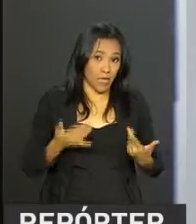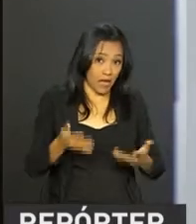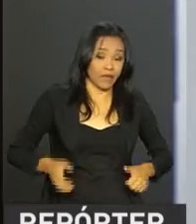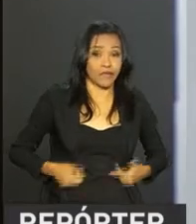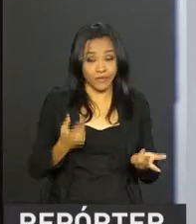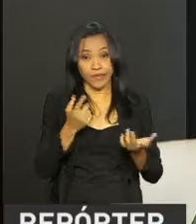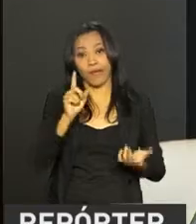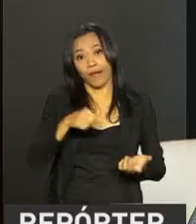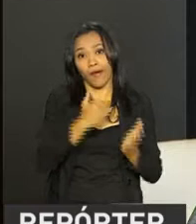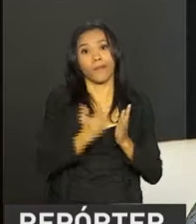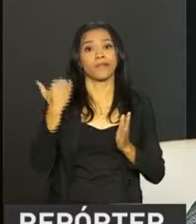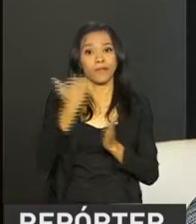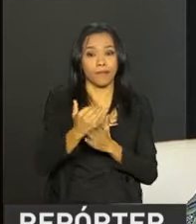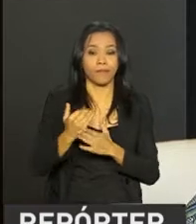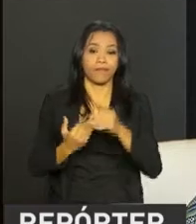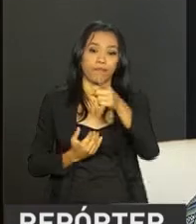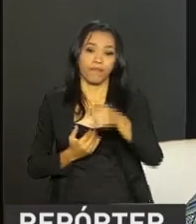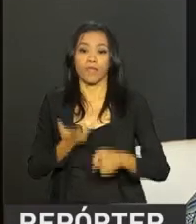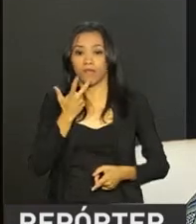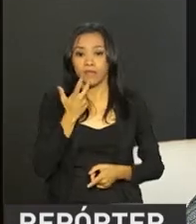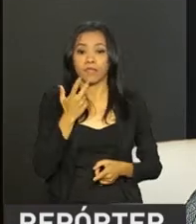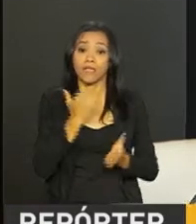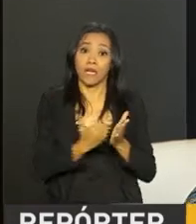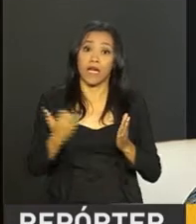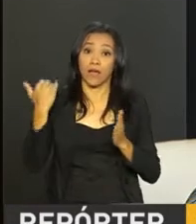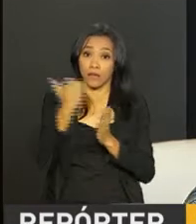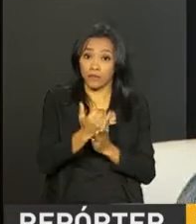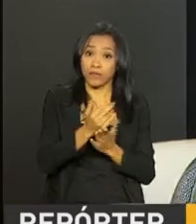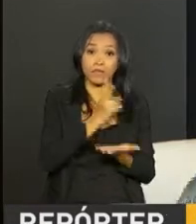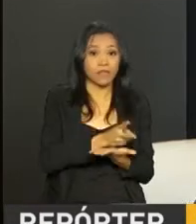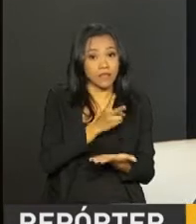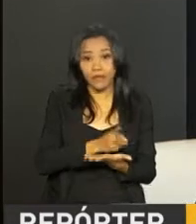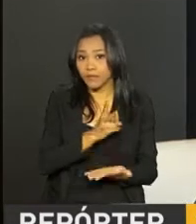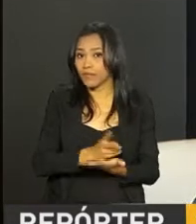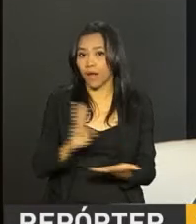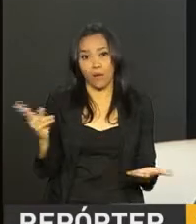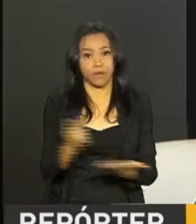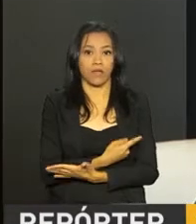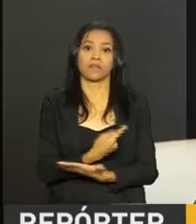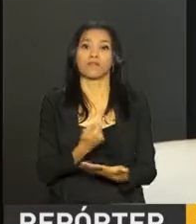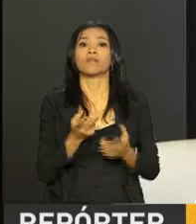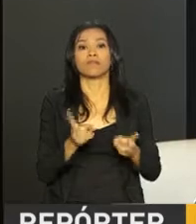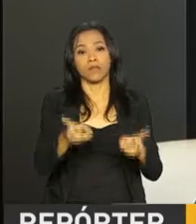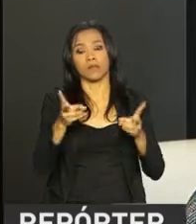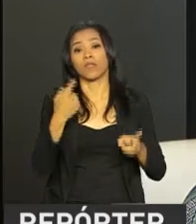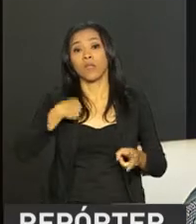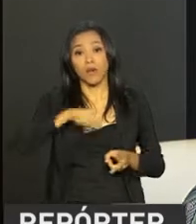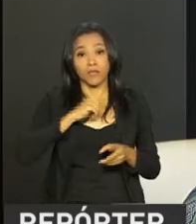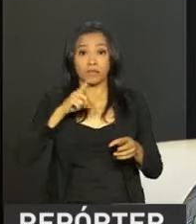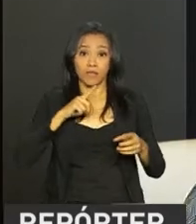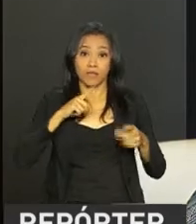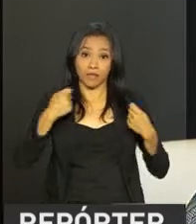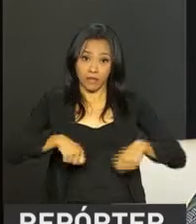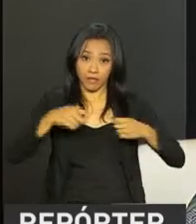a aumentar. Esses tipos de despesas, elas são fixas anuais e elas sempre vêm. Na verdade, nós temos que estar preparados